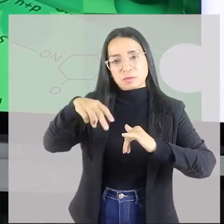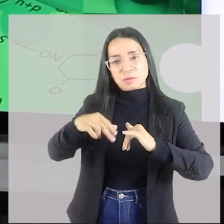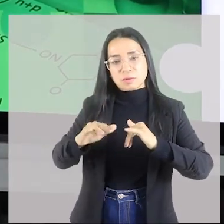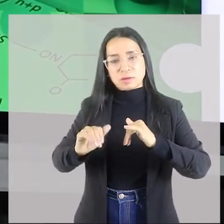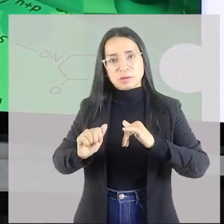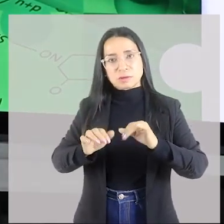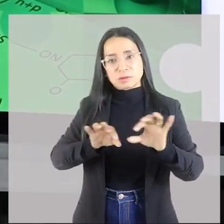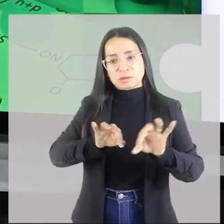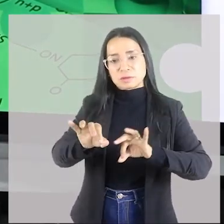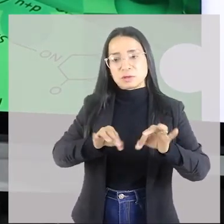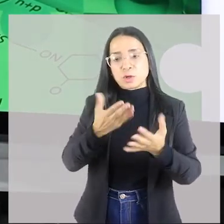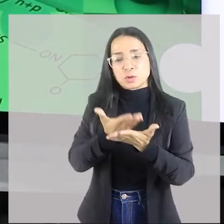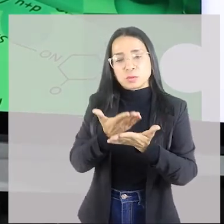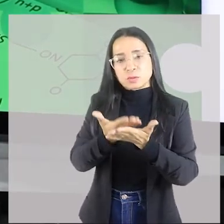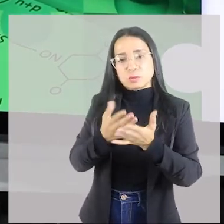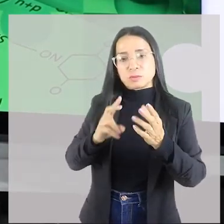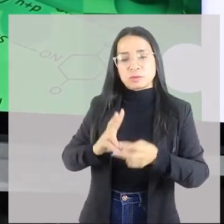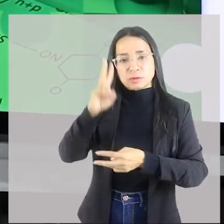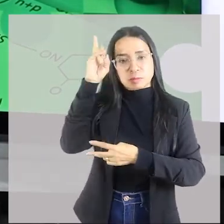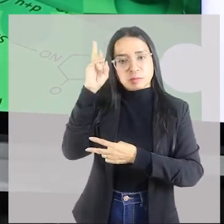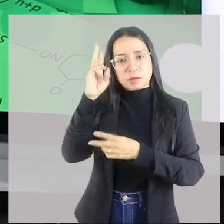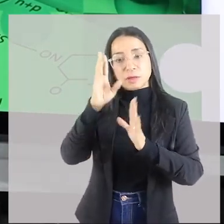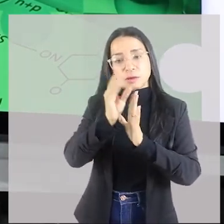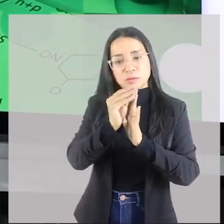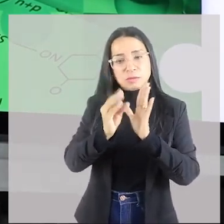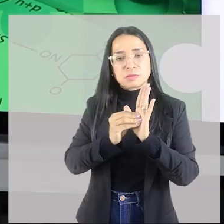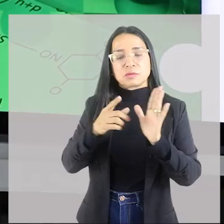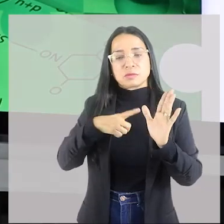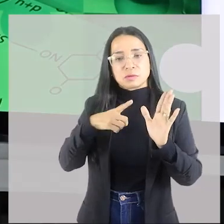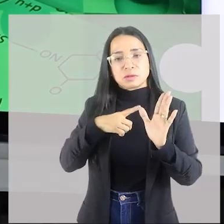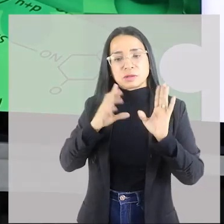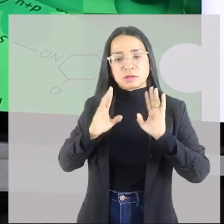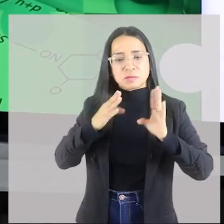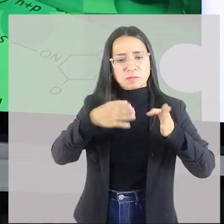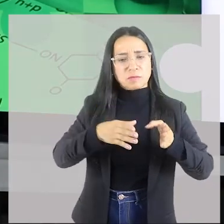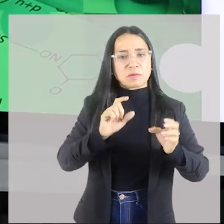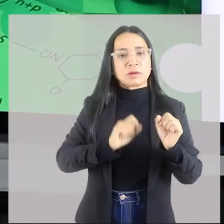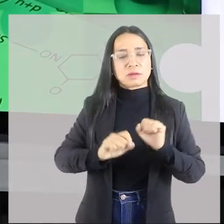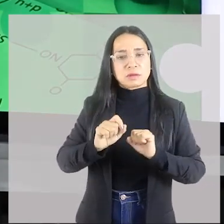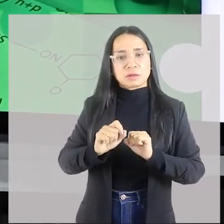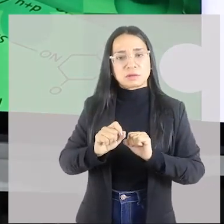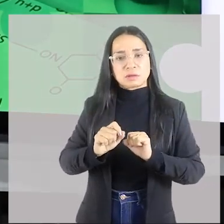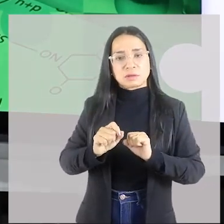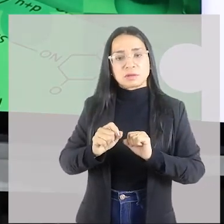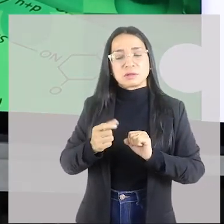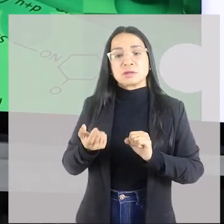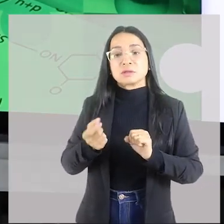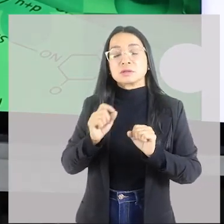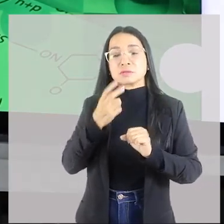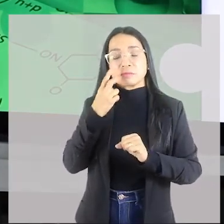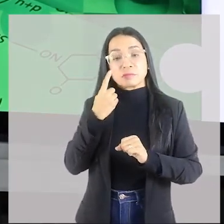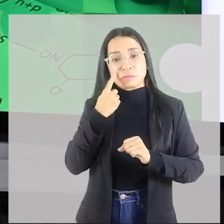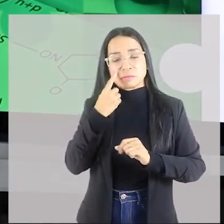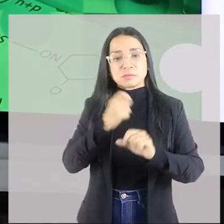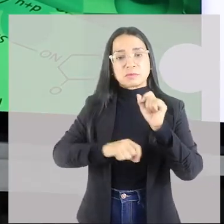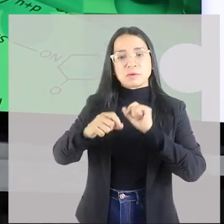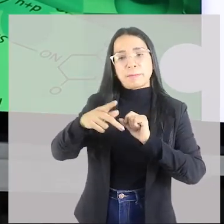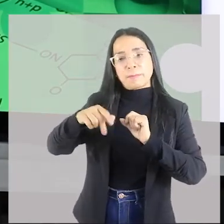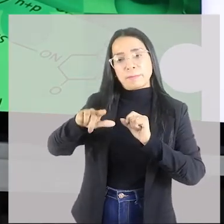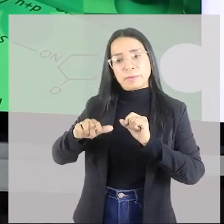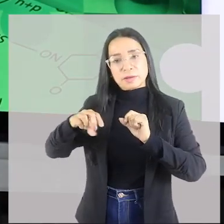para o vestibular é um assunto que cai bastante. Então você foca lá, a gente já viu um pouquinho de plana, geométrica